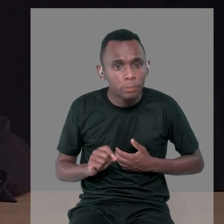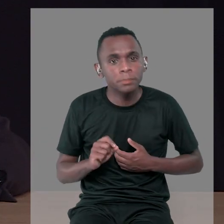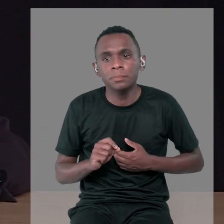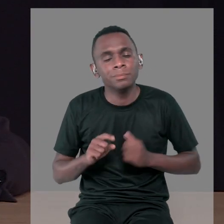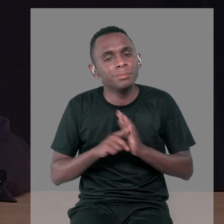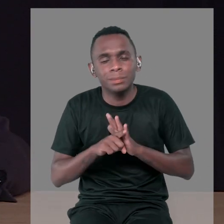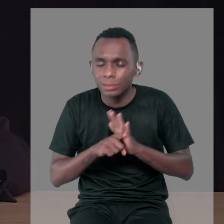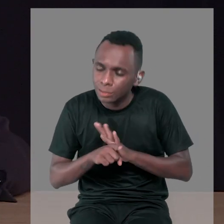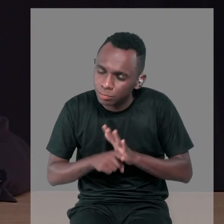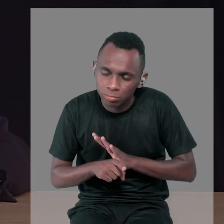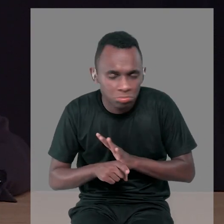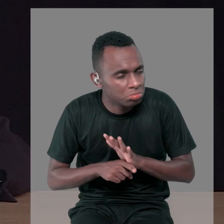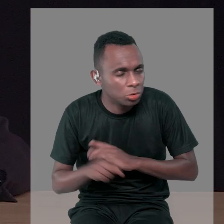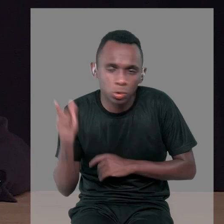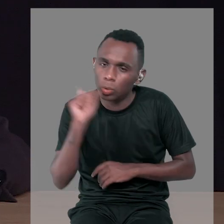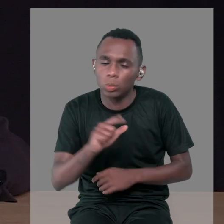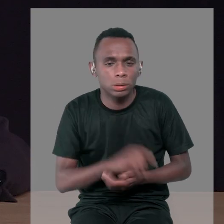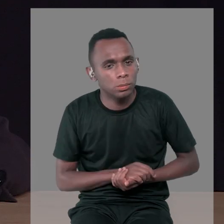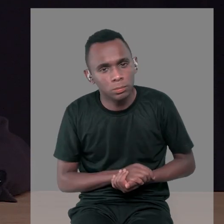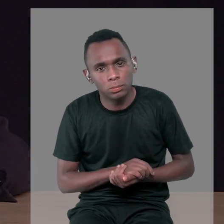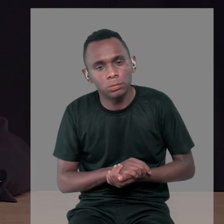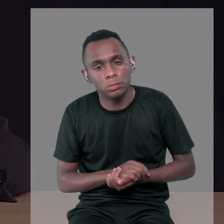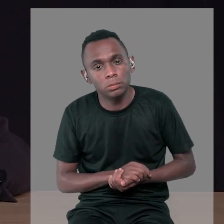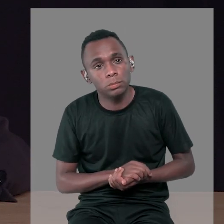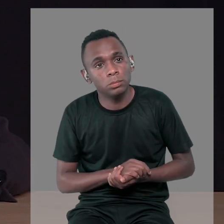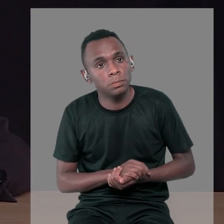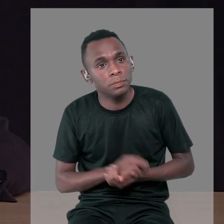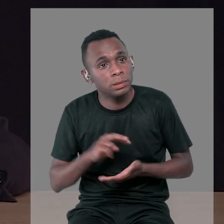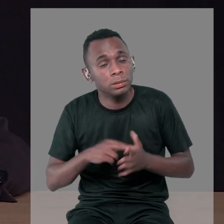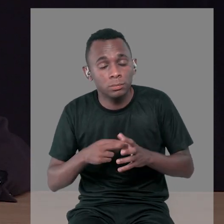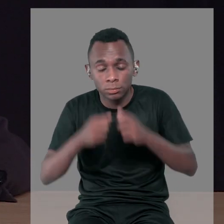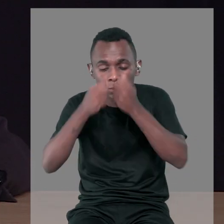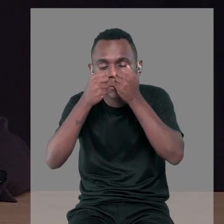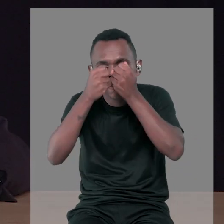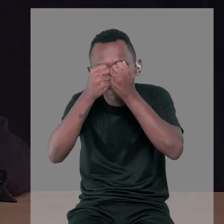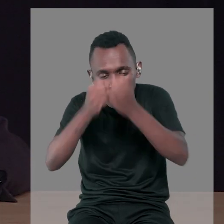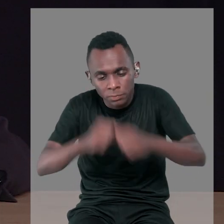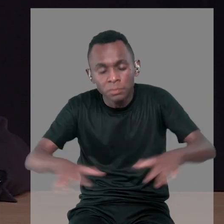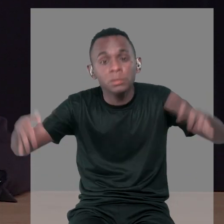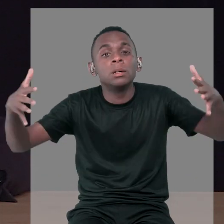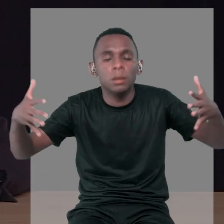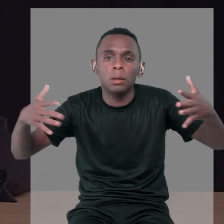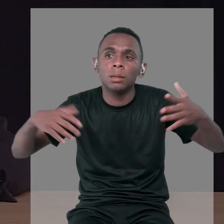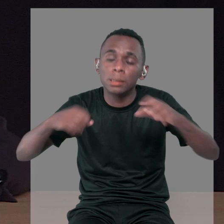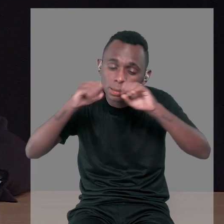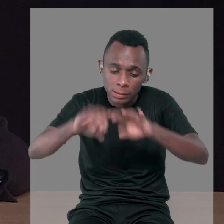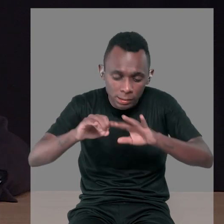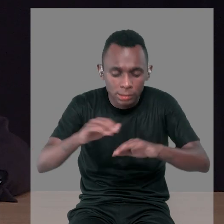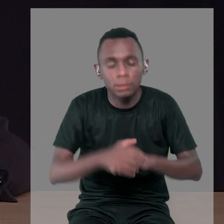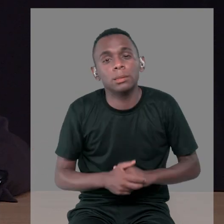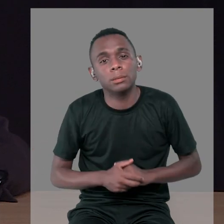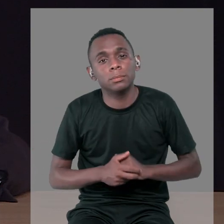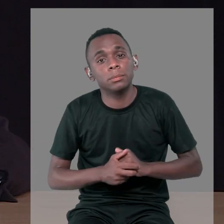perto. Acho que ilumina aspectos, ensina, desvela, e que isso é